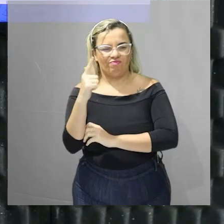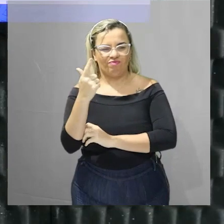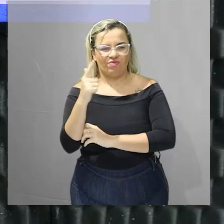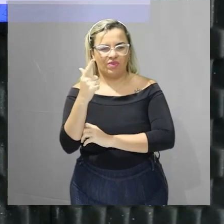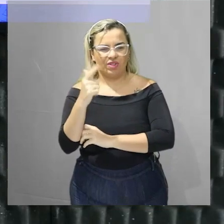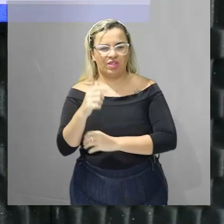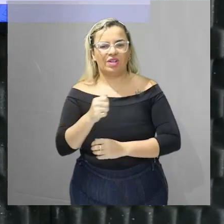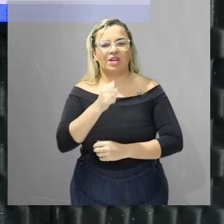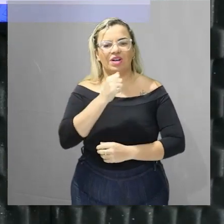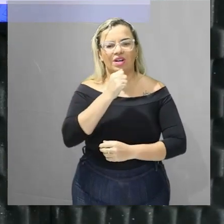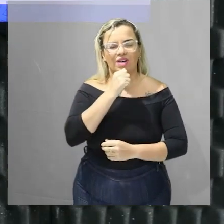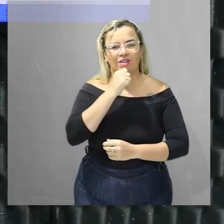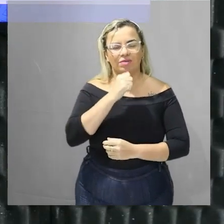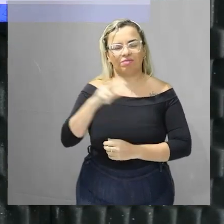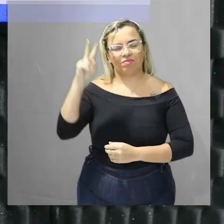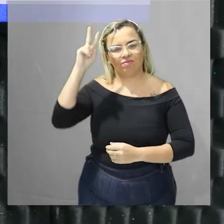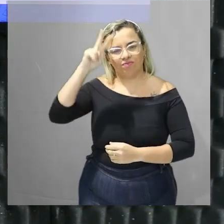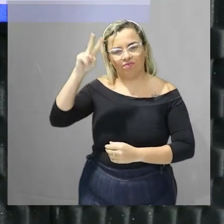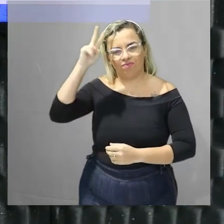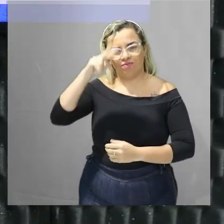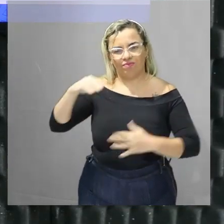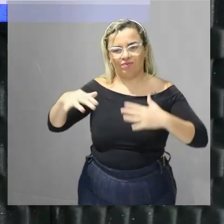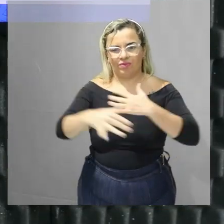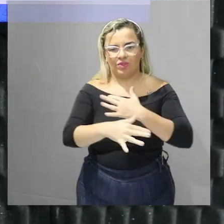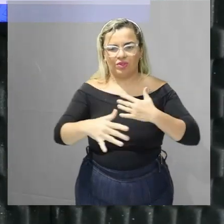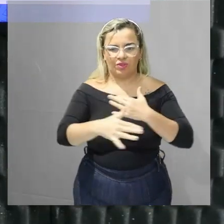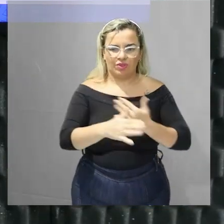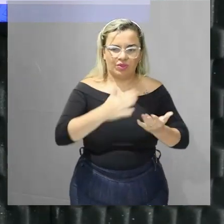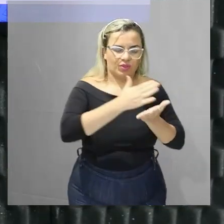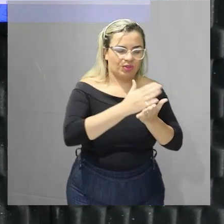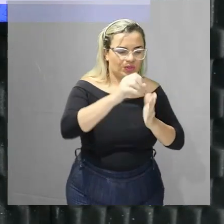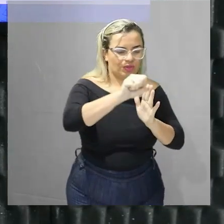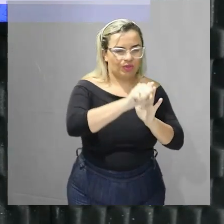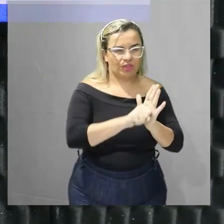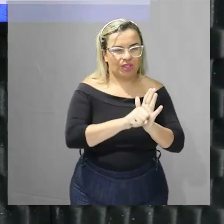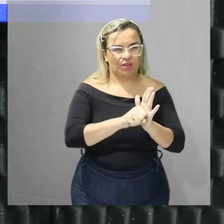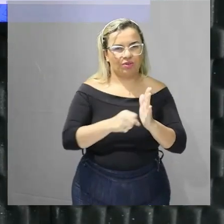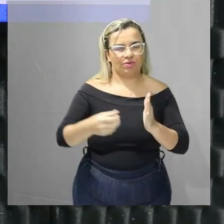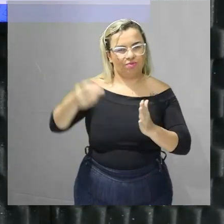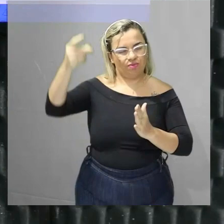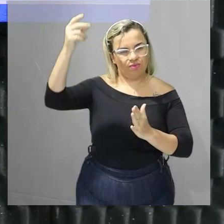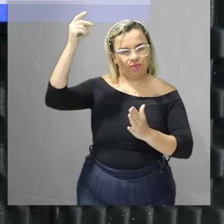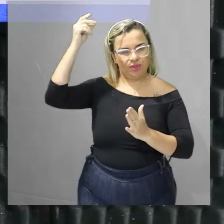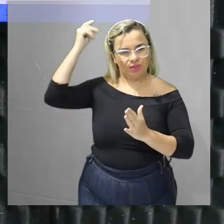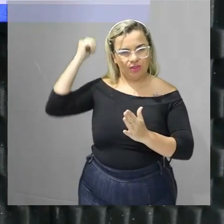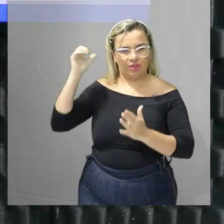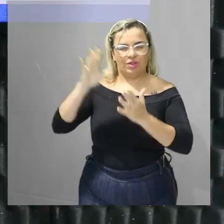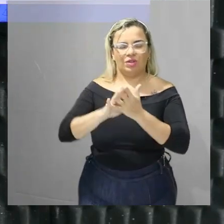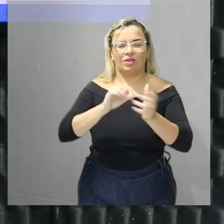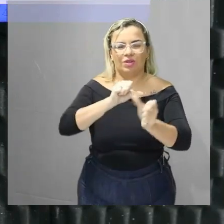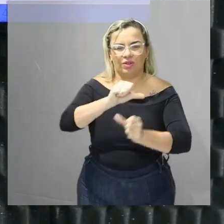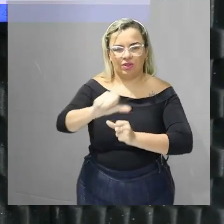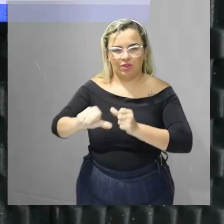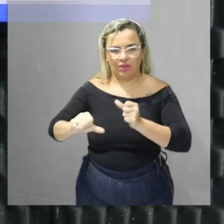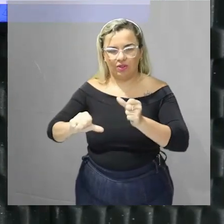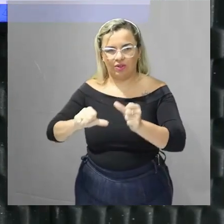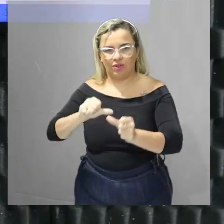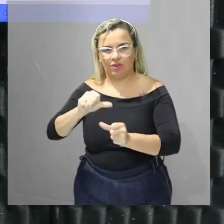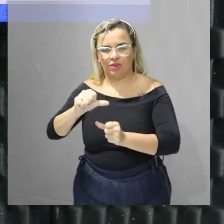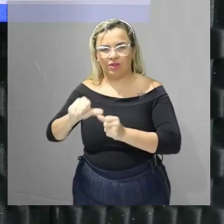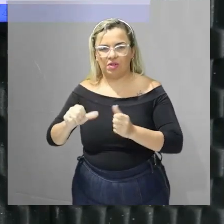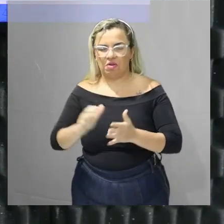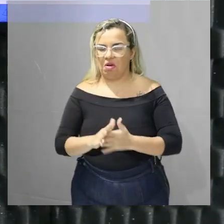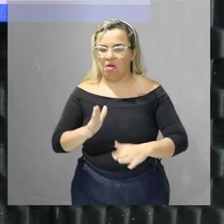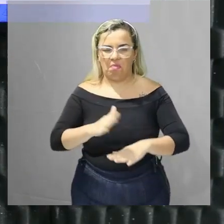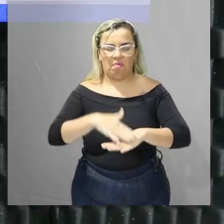que ainda recordava a cidade do início do século passado. Ele está falando aí de mudanças para tornar o que? Esse espaço